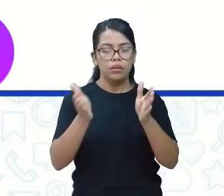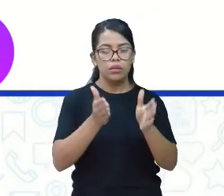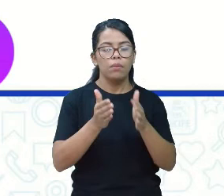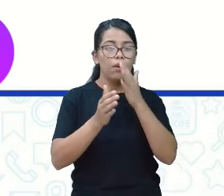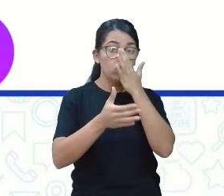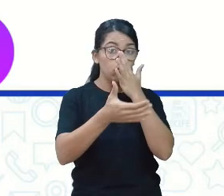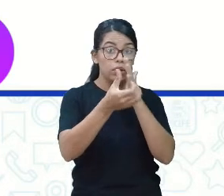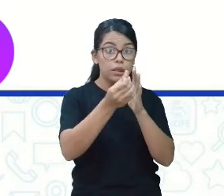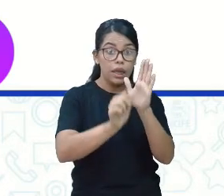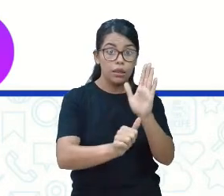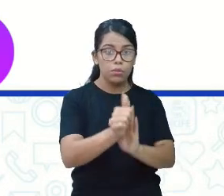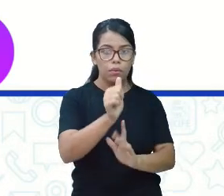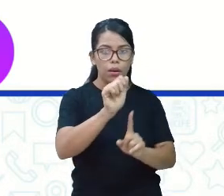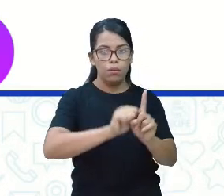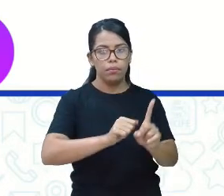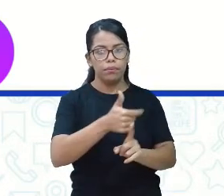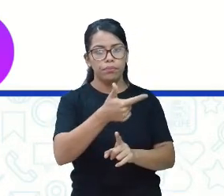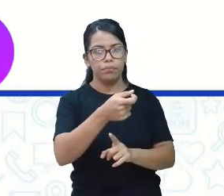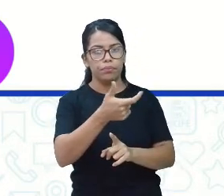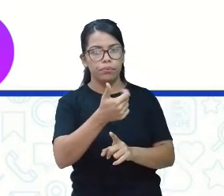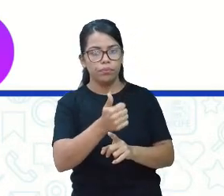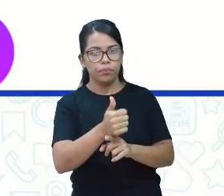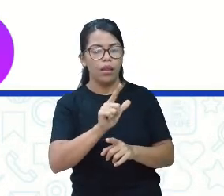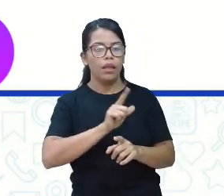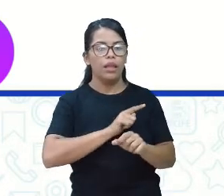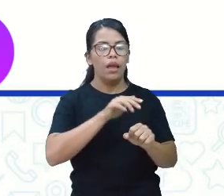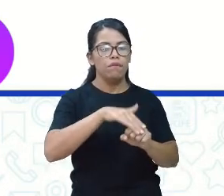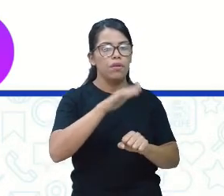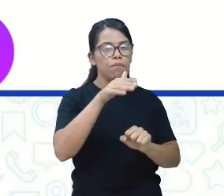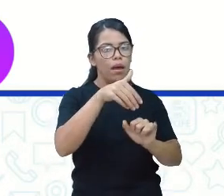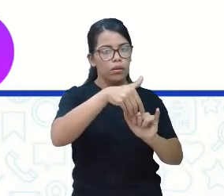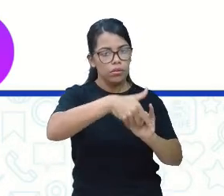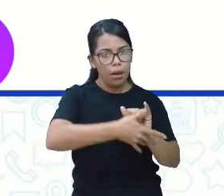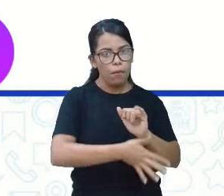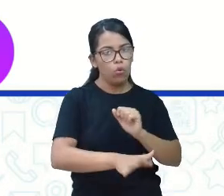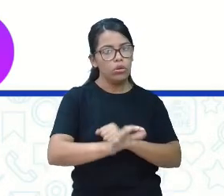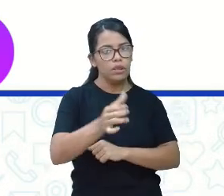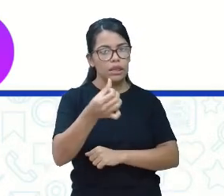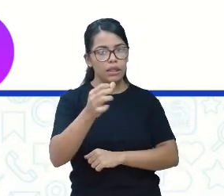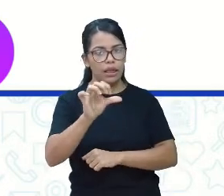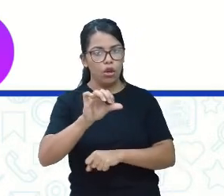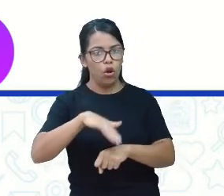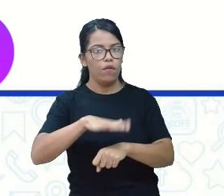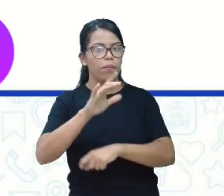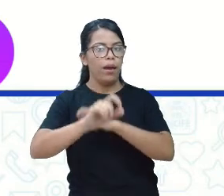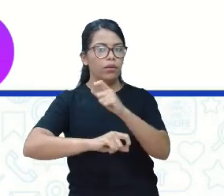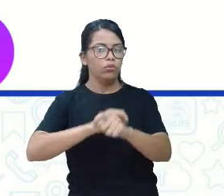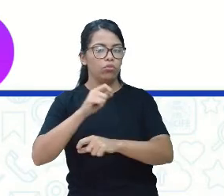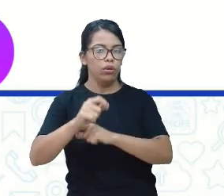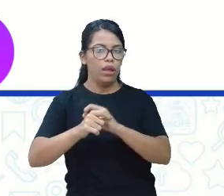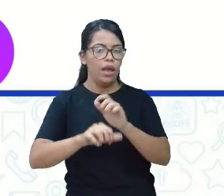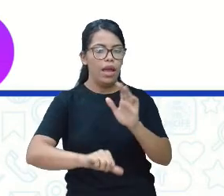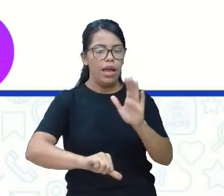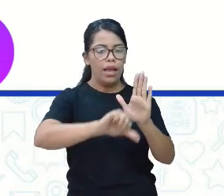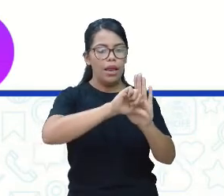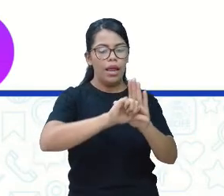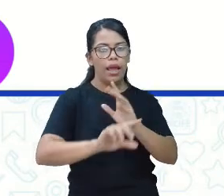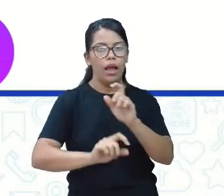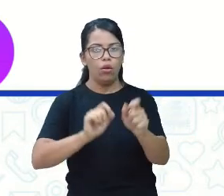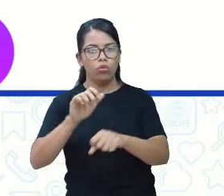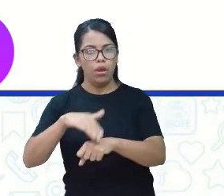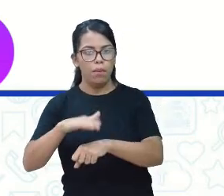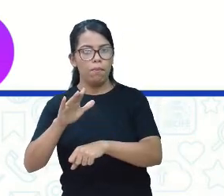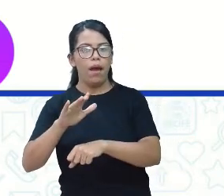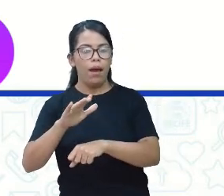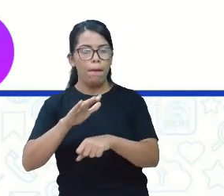que o número de abortos mal-sucedidos foi 79 vezes maior do que as gravidez previstas por lei,